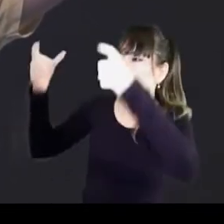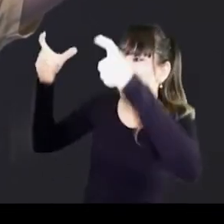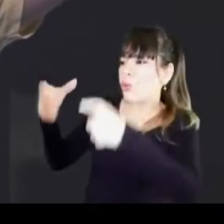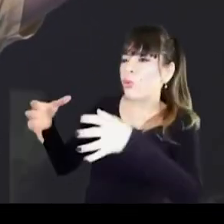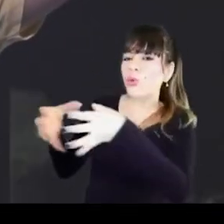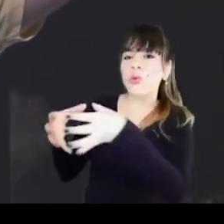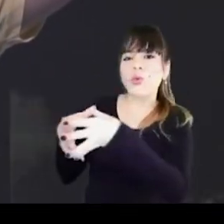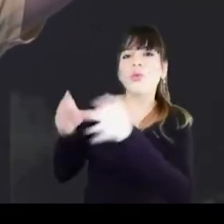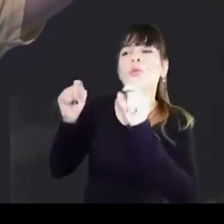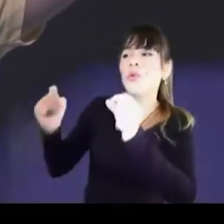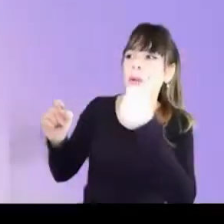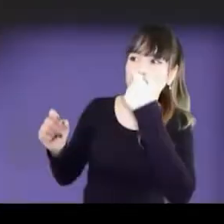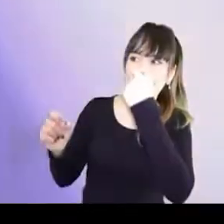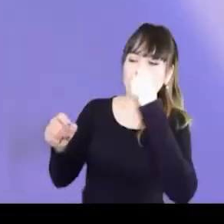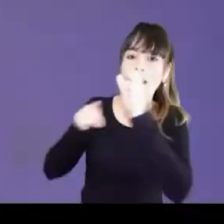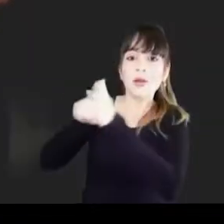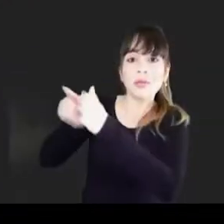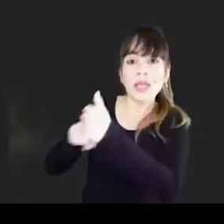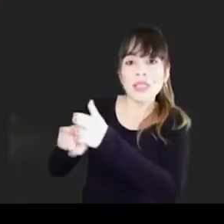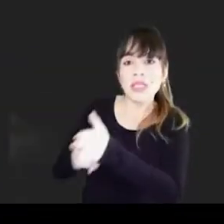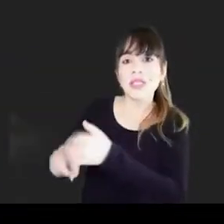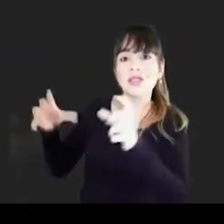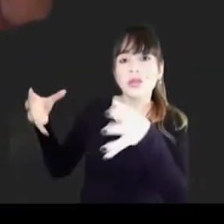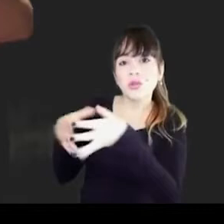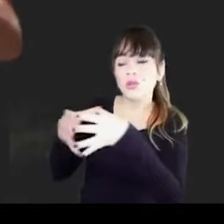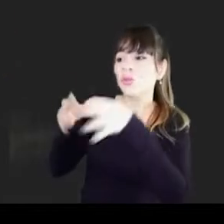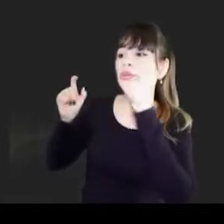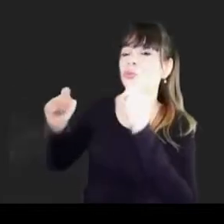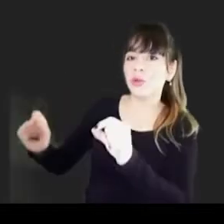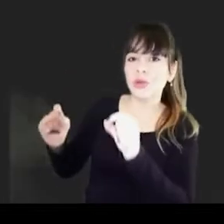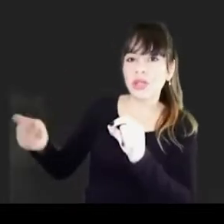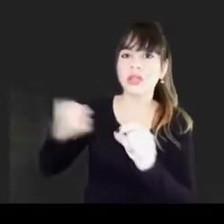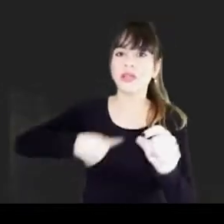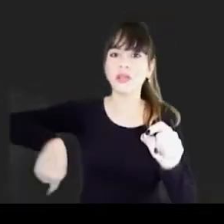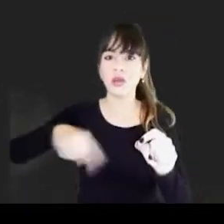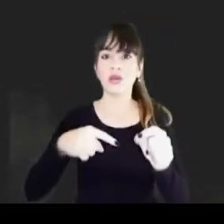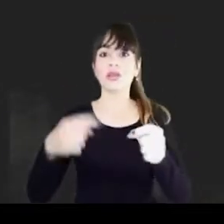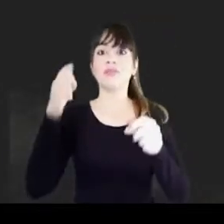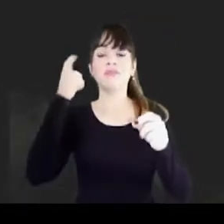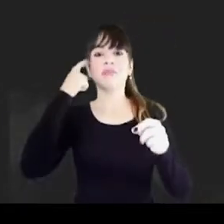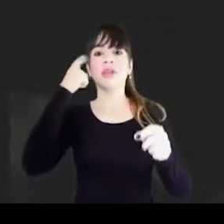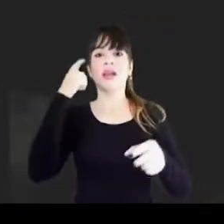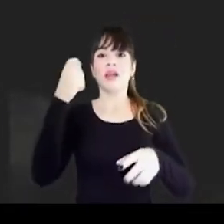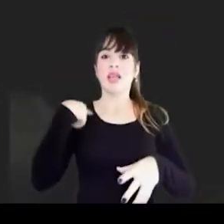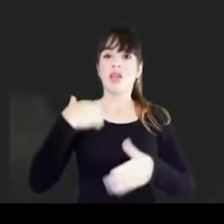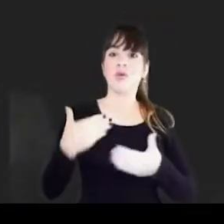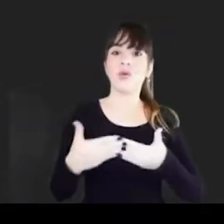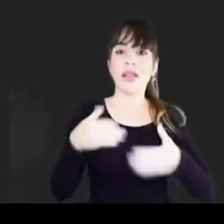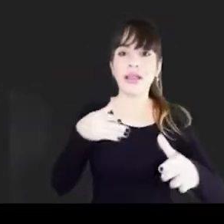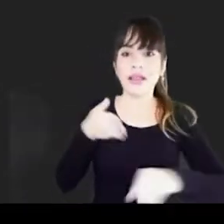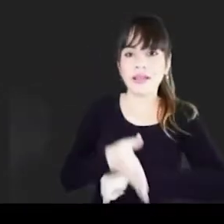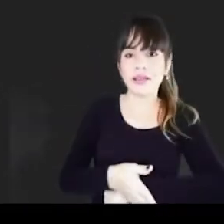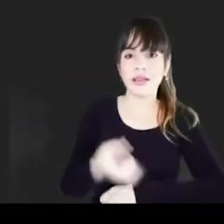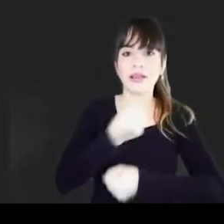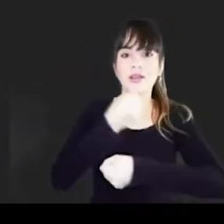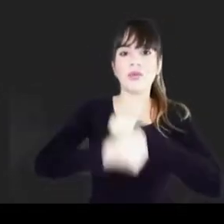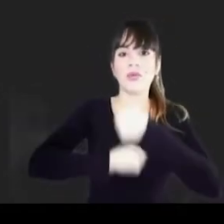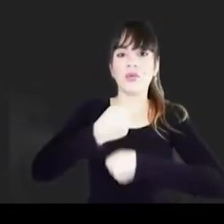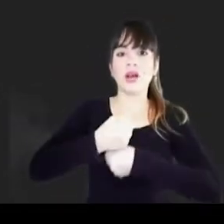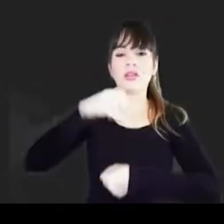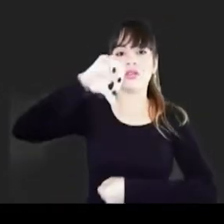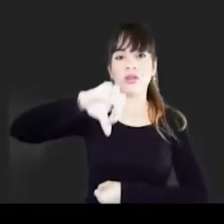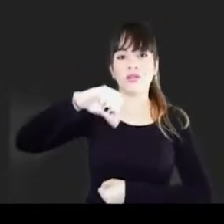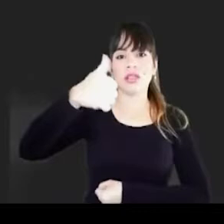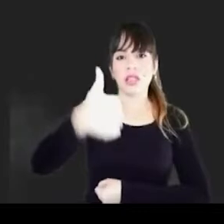do grupo, qual a pesquisa do grupo, porque isso foi muito jogado a partir do colégio de direção, né? Que eu entrei em 99. Então, eu